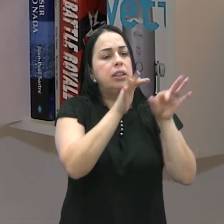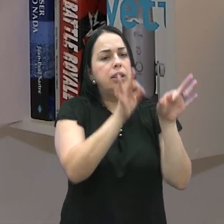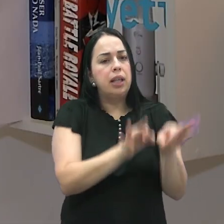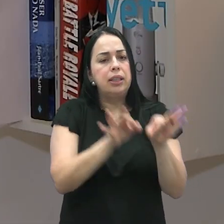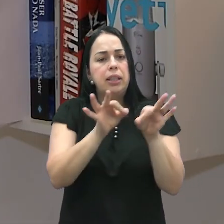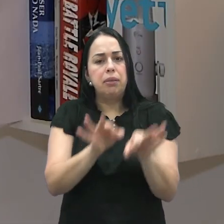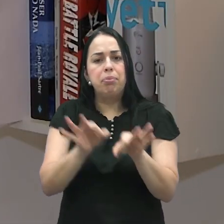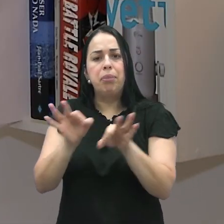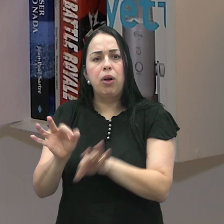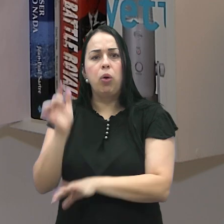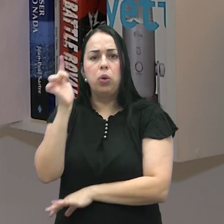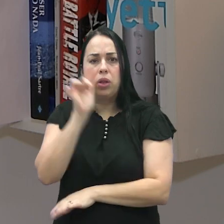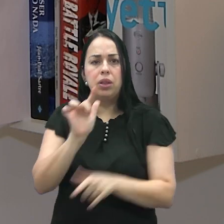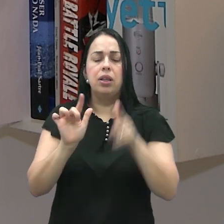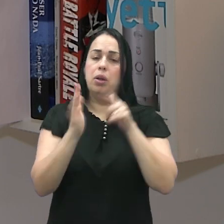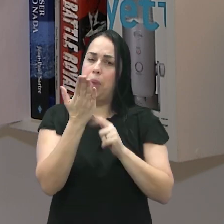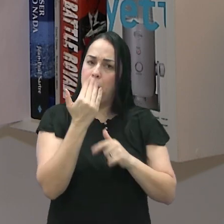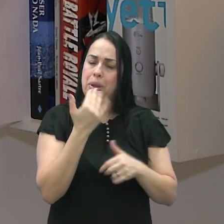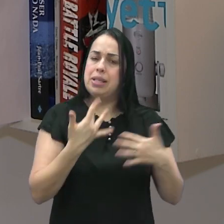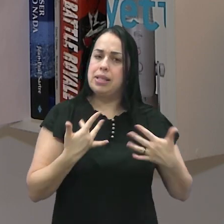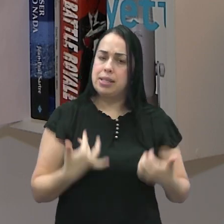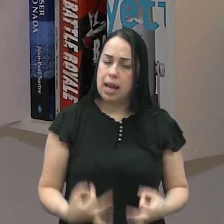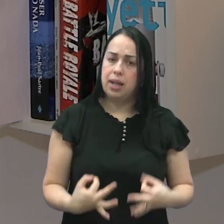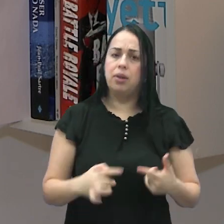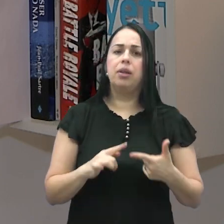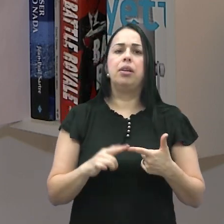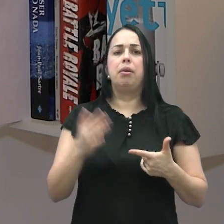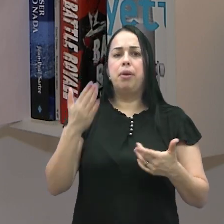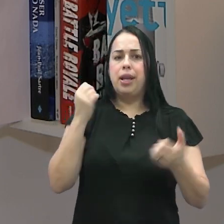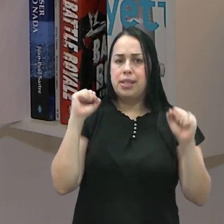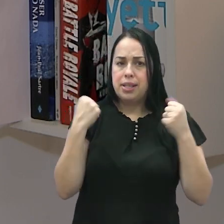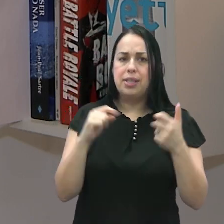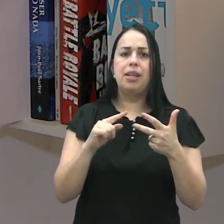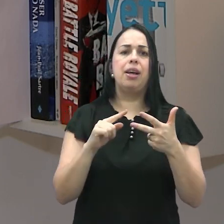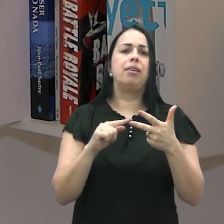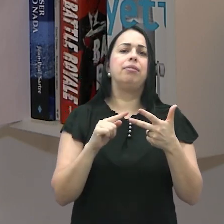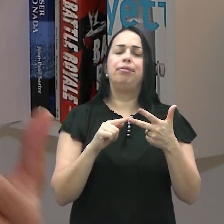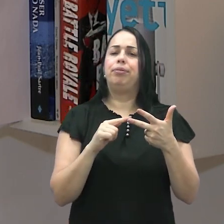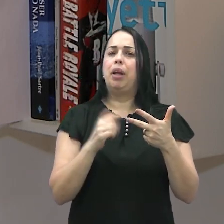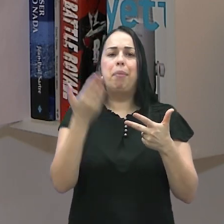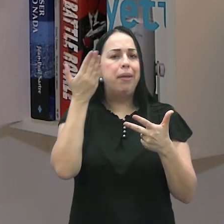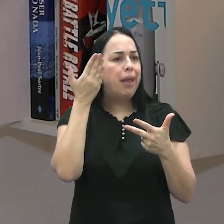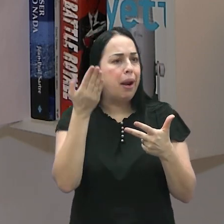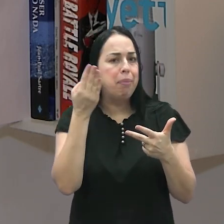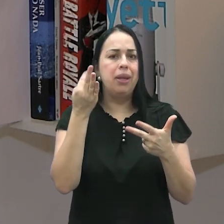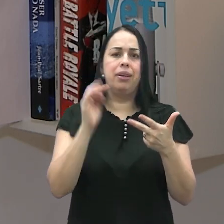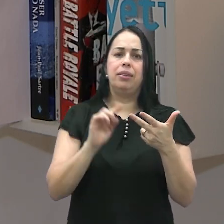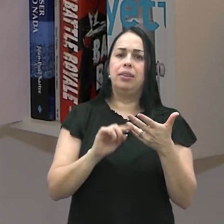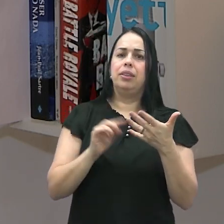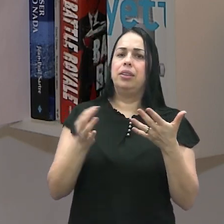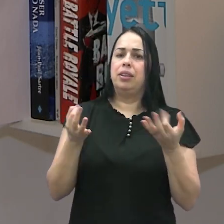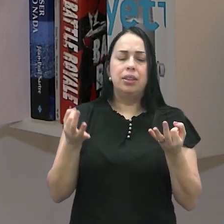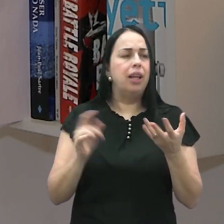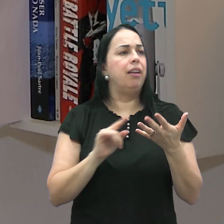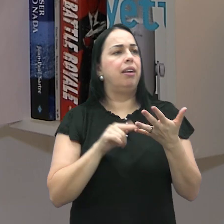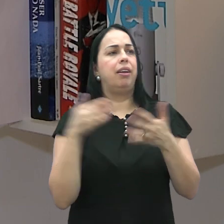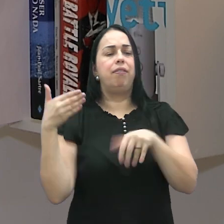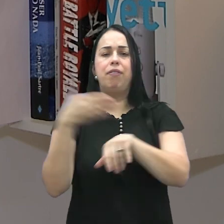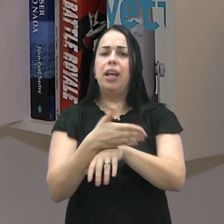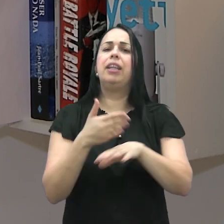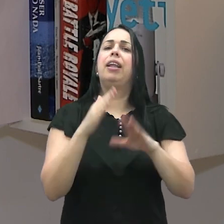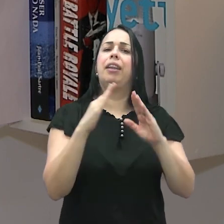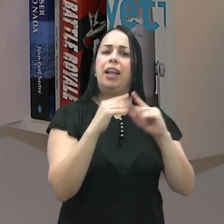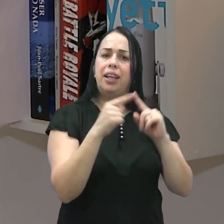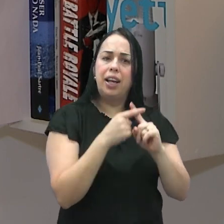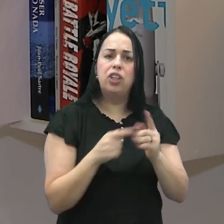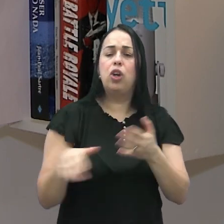poder dar conta. Então, realmente, uma alimentação saudável, exercício físico, uma psicoterapia, ou não, uma meditação, ir na igreja, conversar